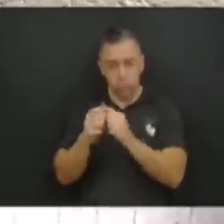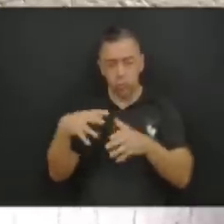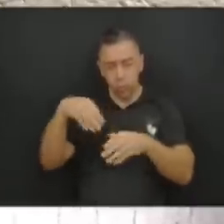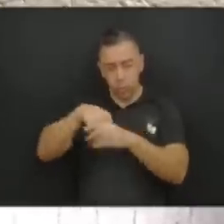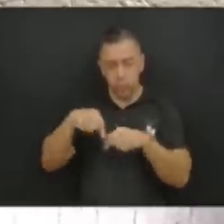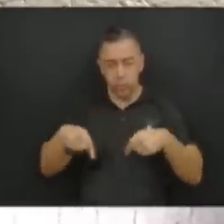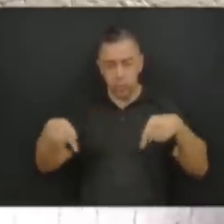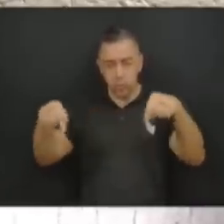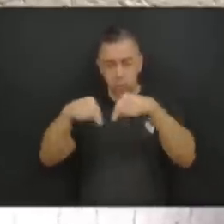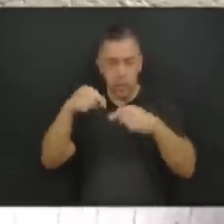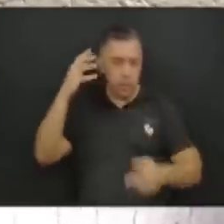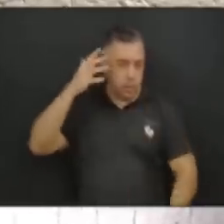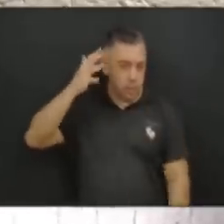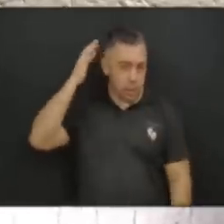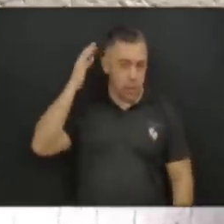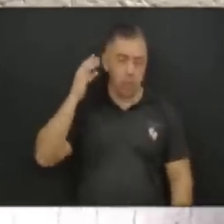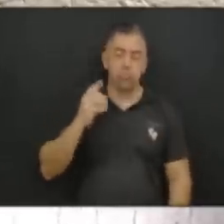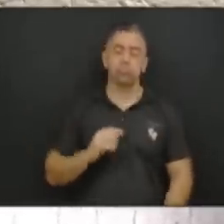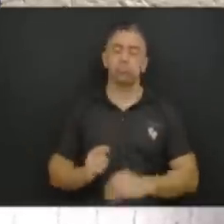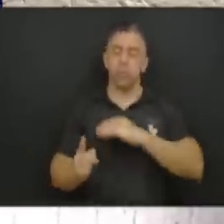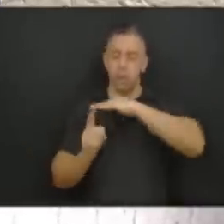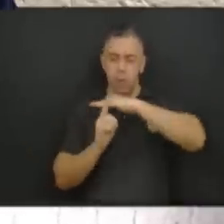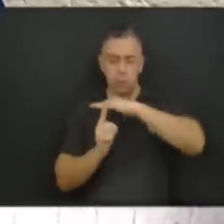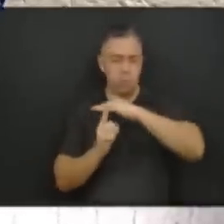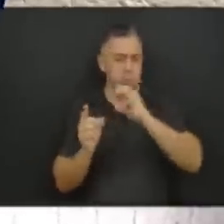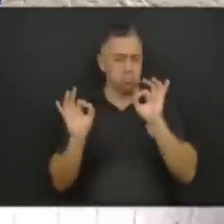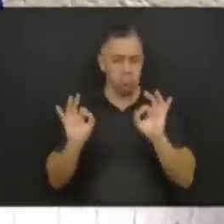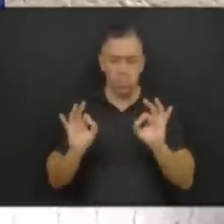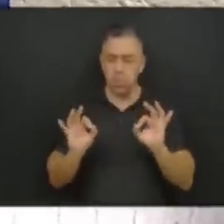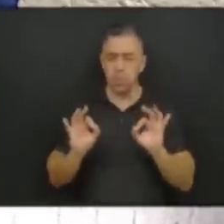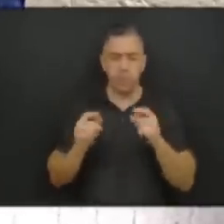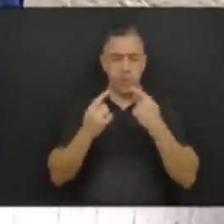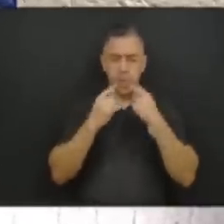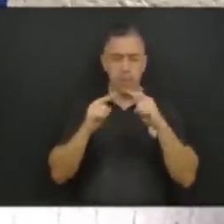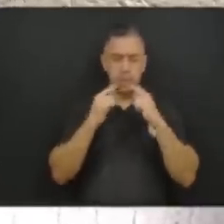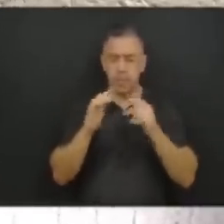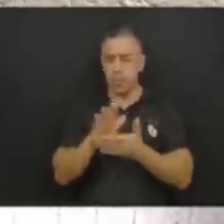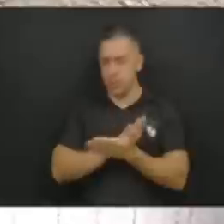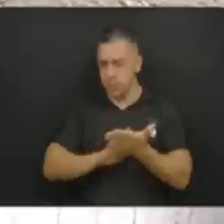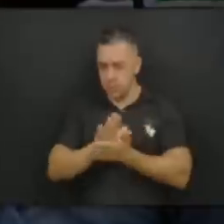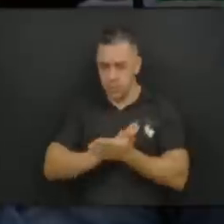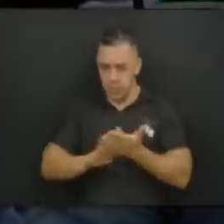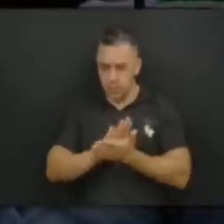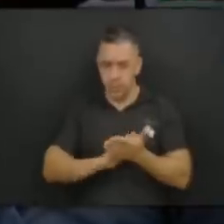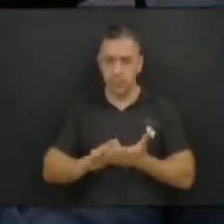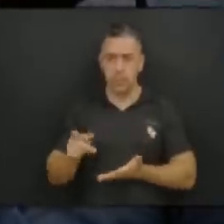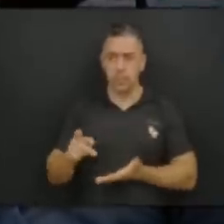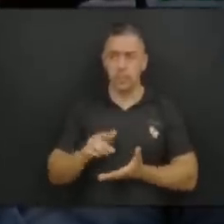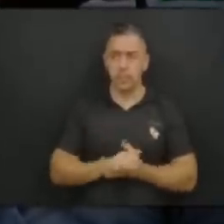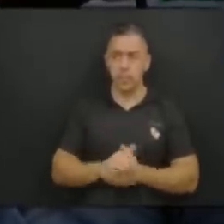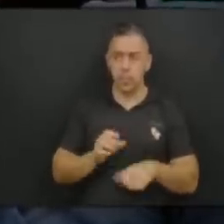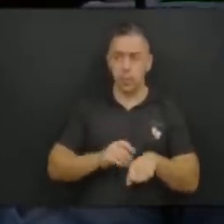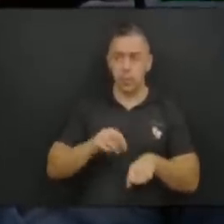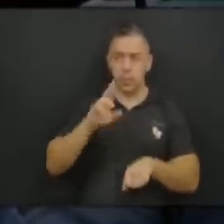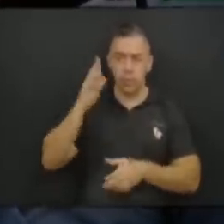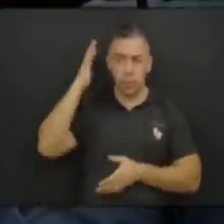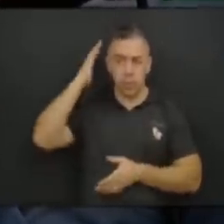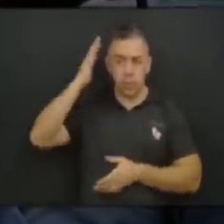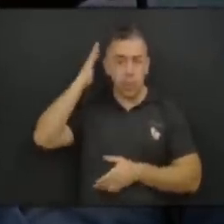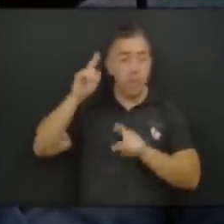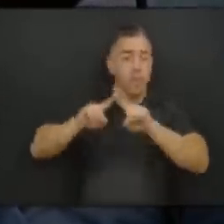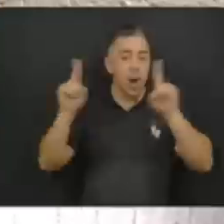nos atendeu procura um parceiro de tudo que estava ao seu alcance nada reclamado ao prezado Dr Tadeu Veneri